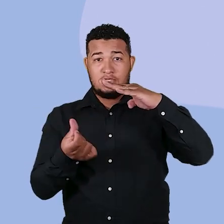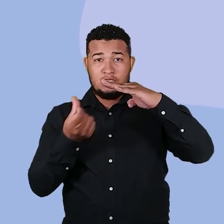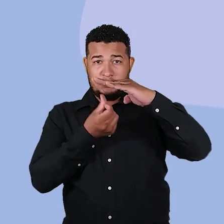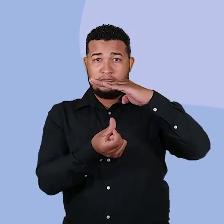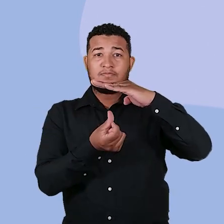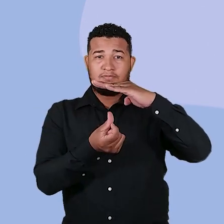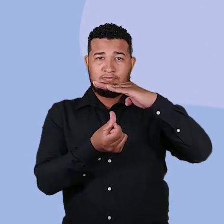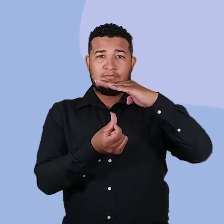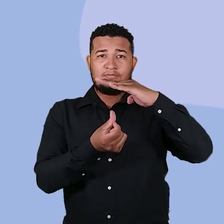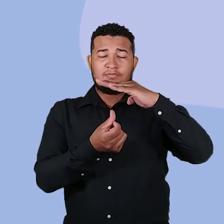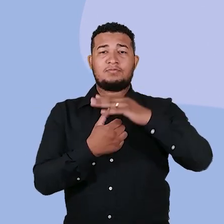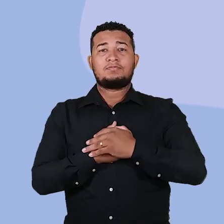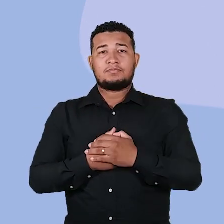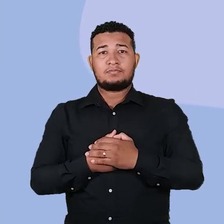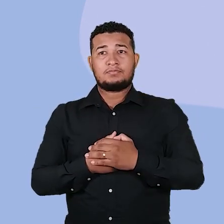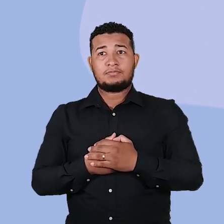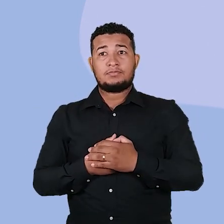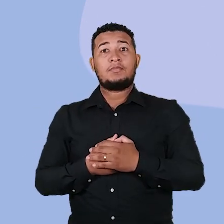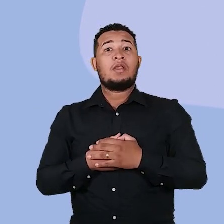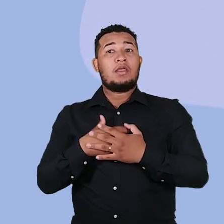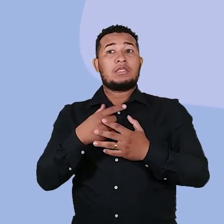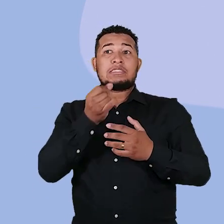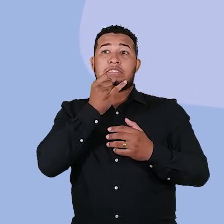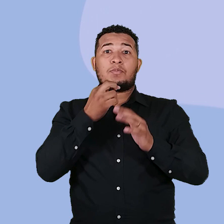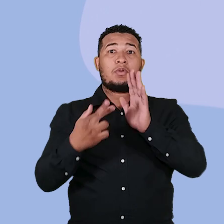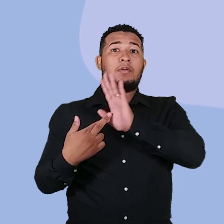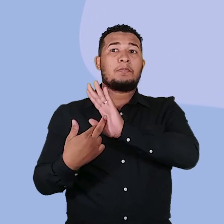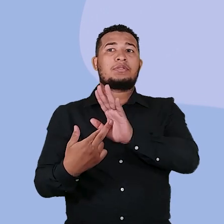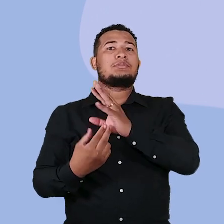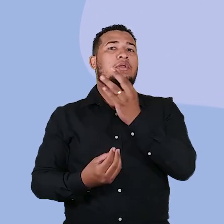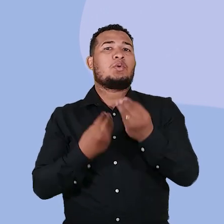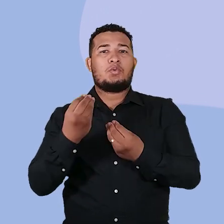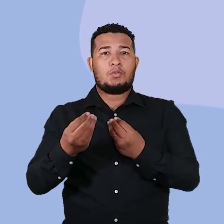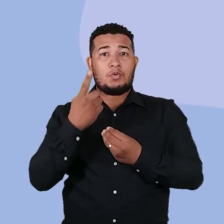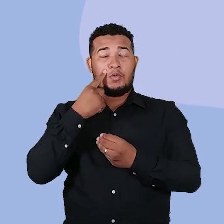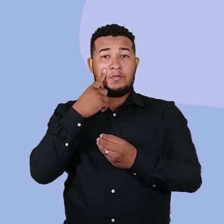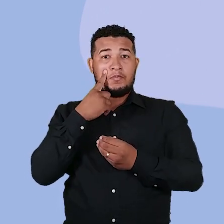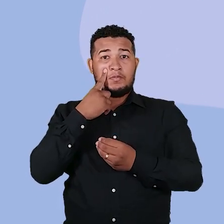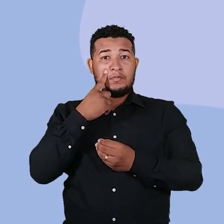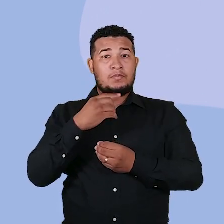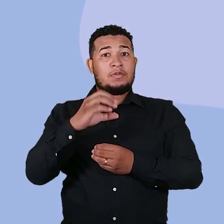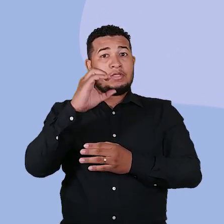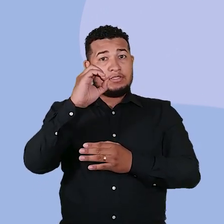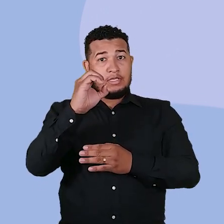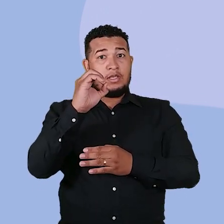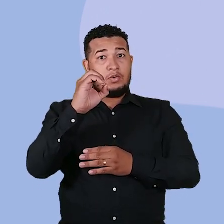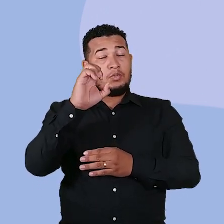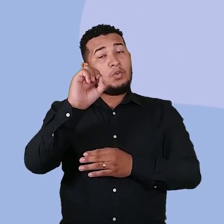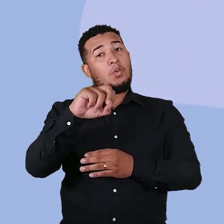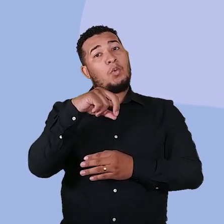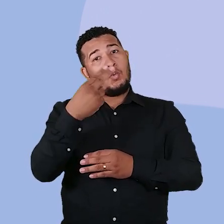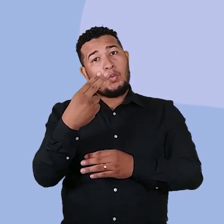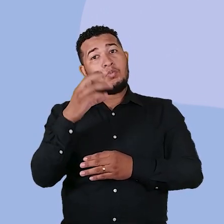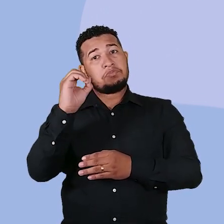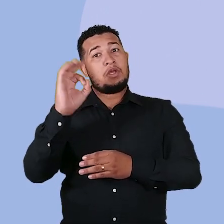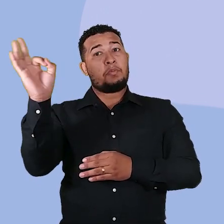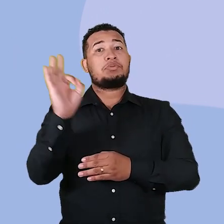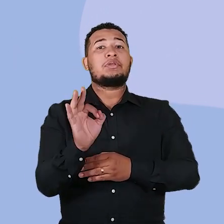teu enquanto as opções aos outros seis você vai colocar ali embaixo então nós representamos como 0